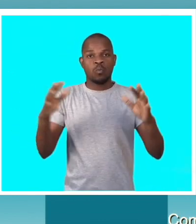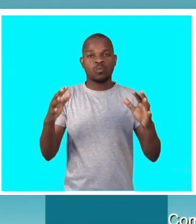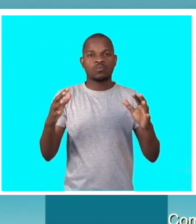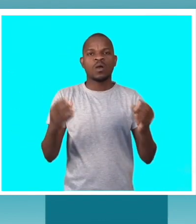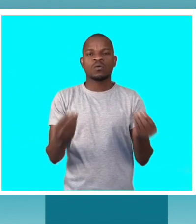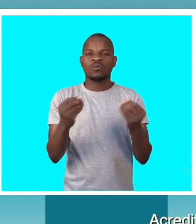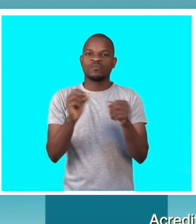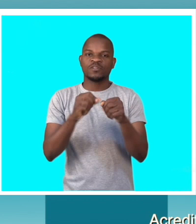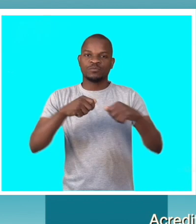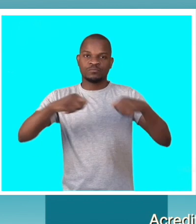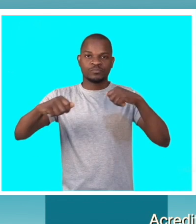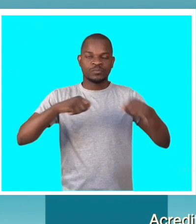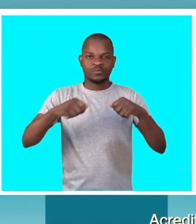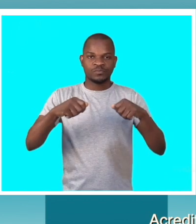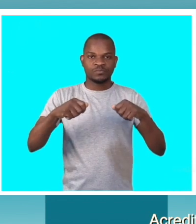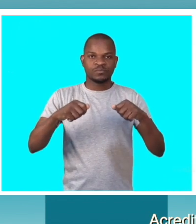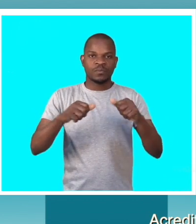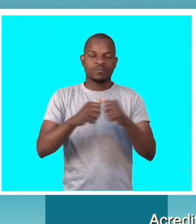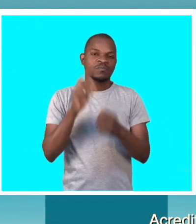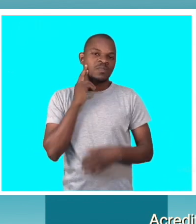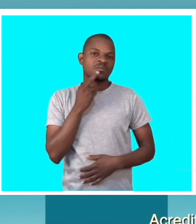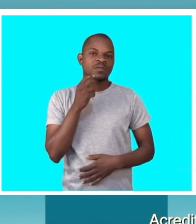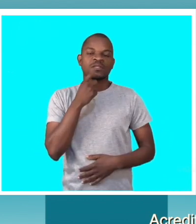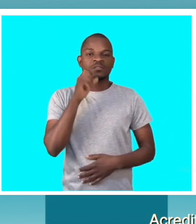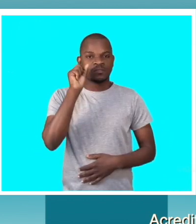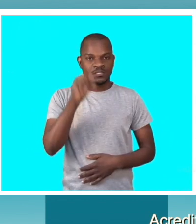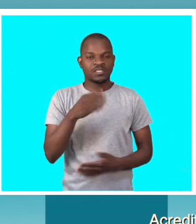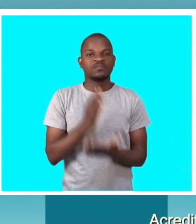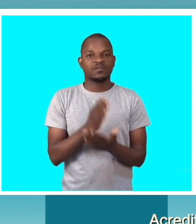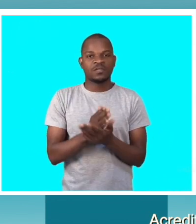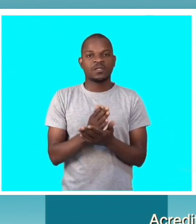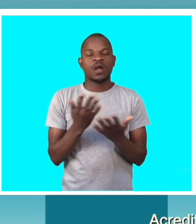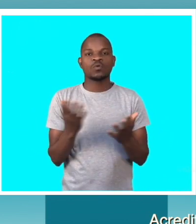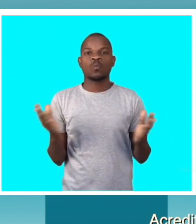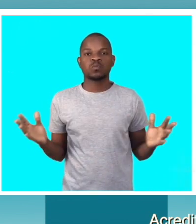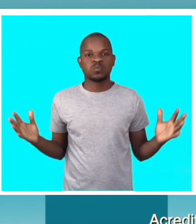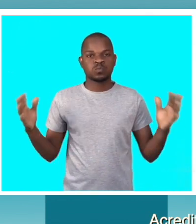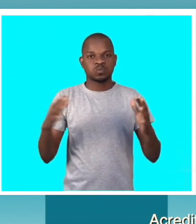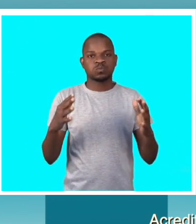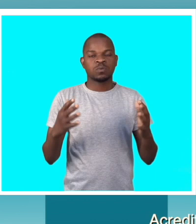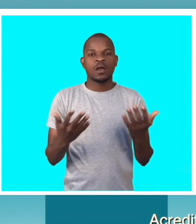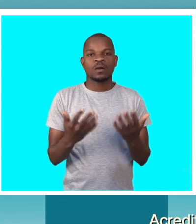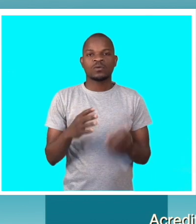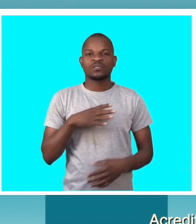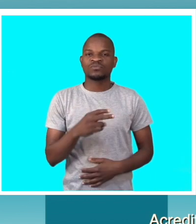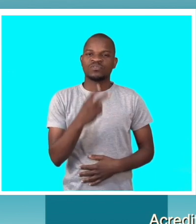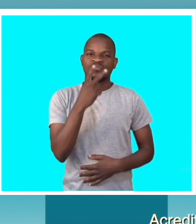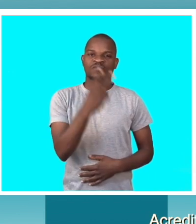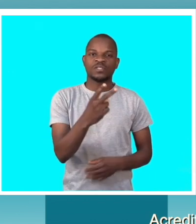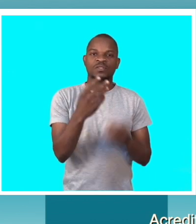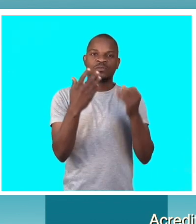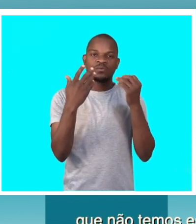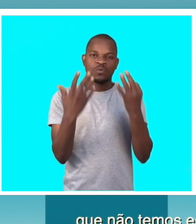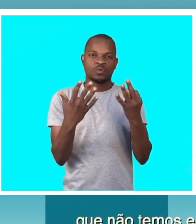situação? Acredito que aumentou realmente, porque temos 28 camas e quase todas